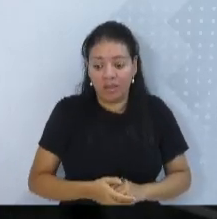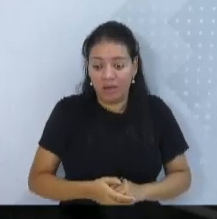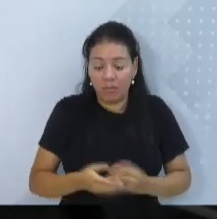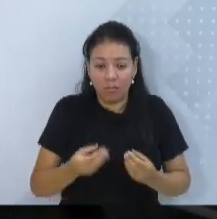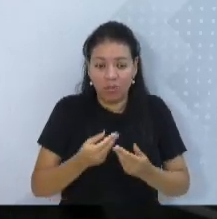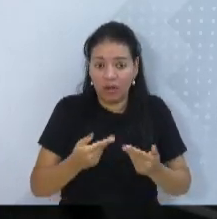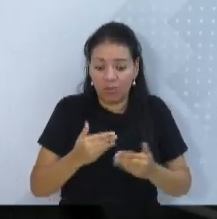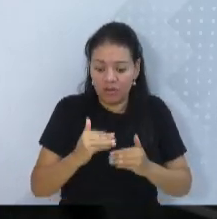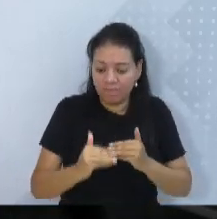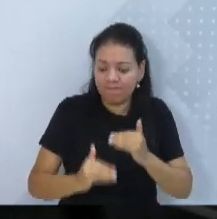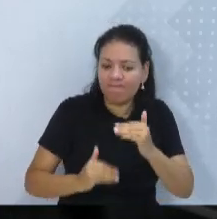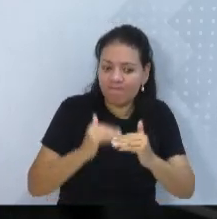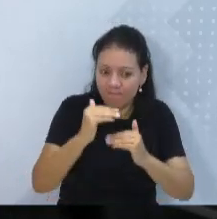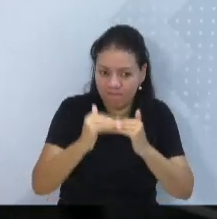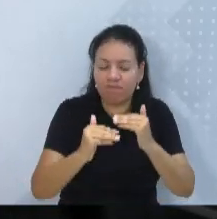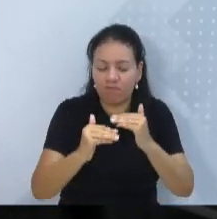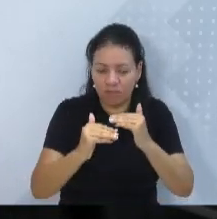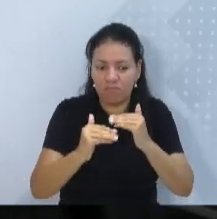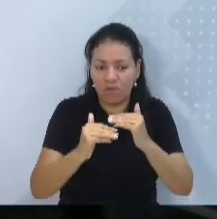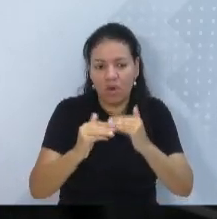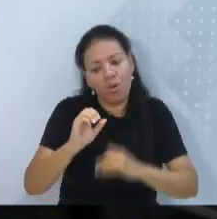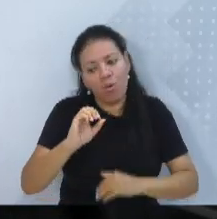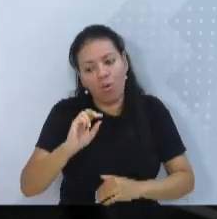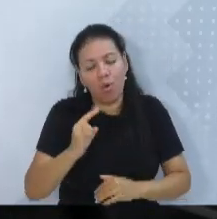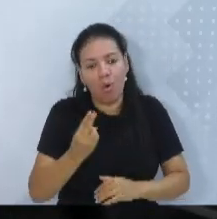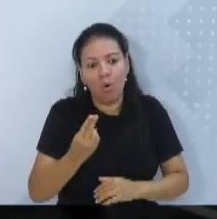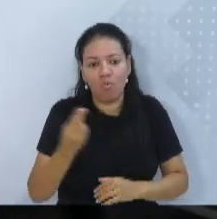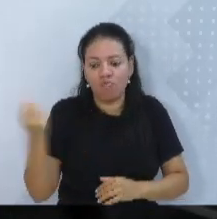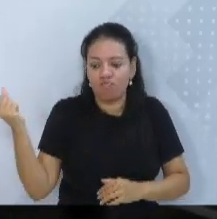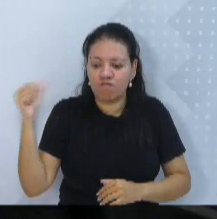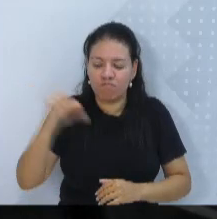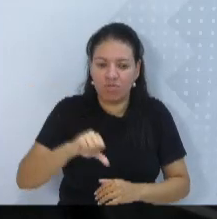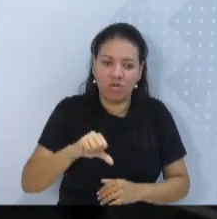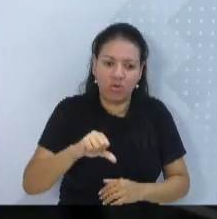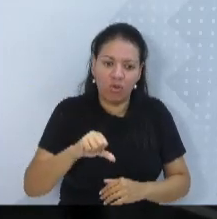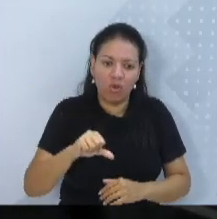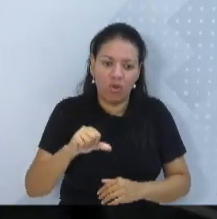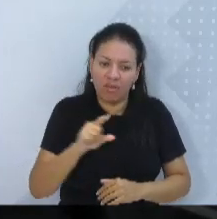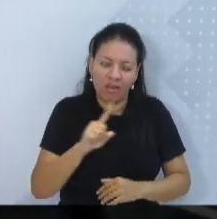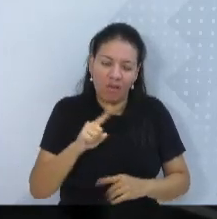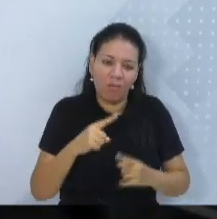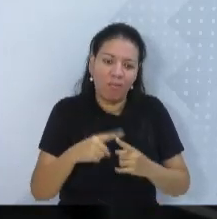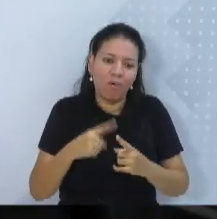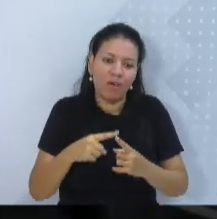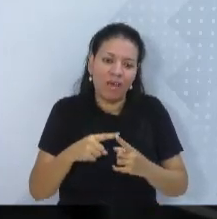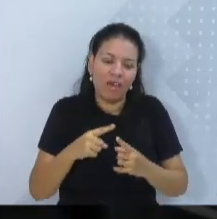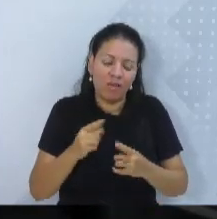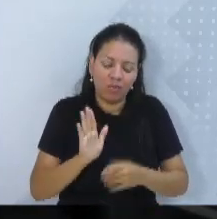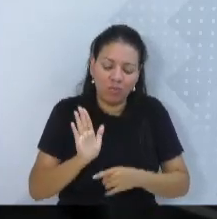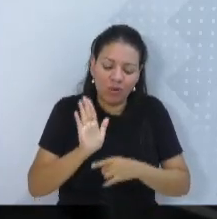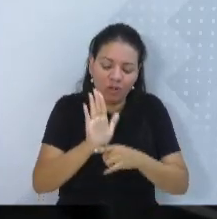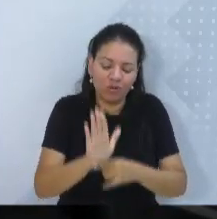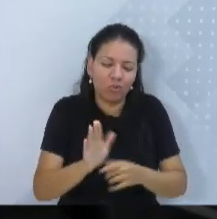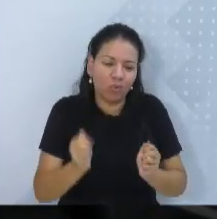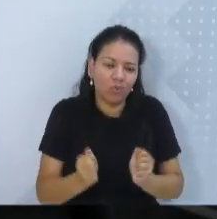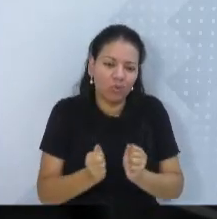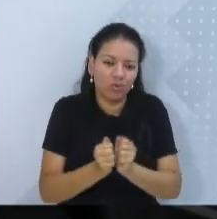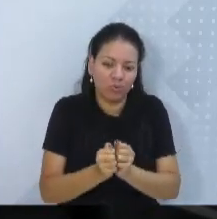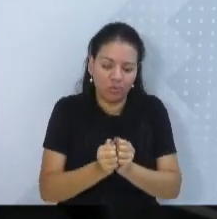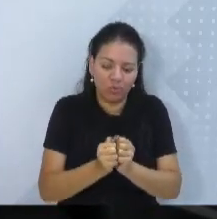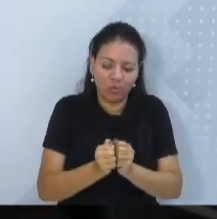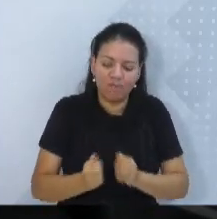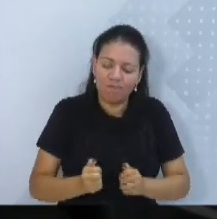coisa avançou ou na verdade não piorou porque você estava lá junto comigo brigando